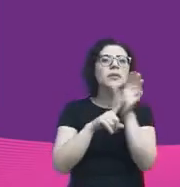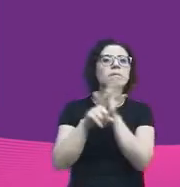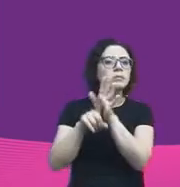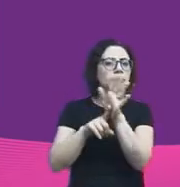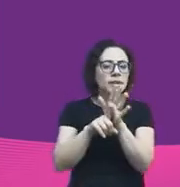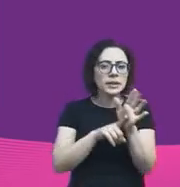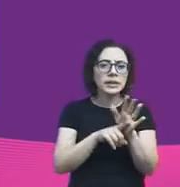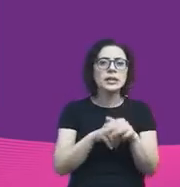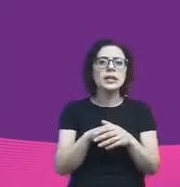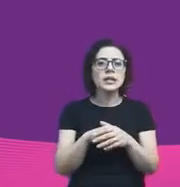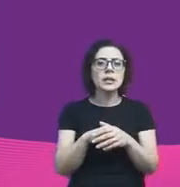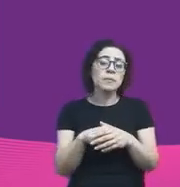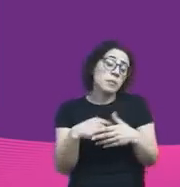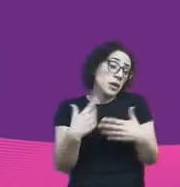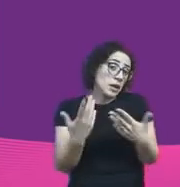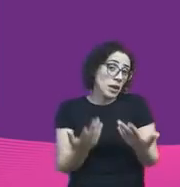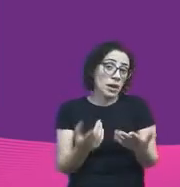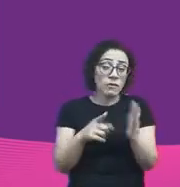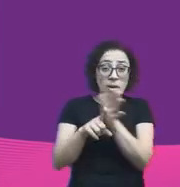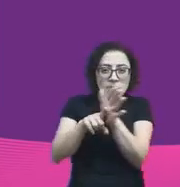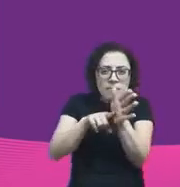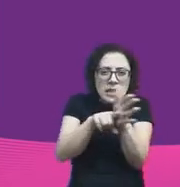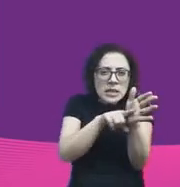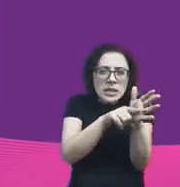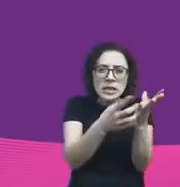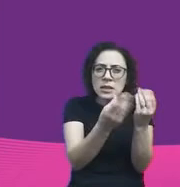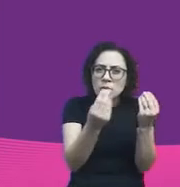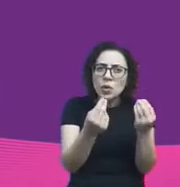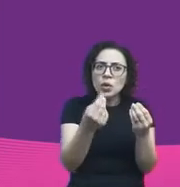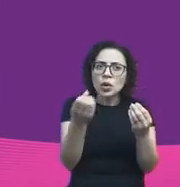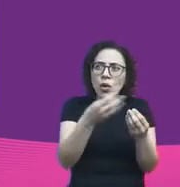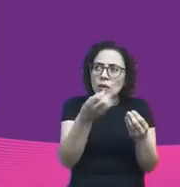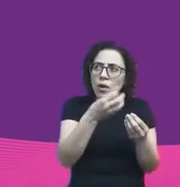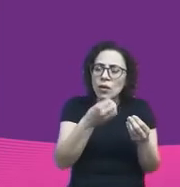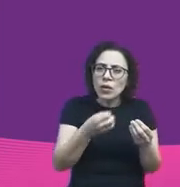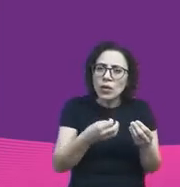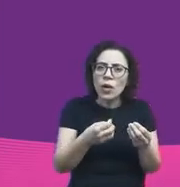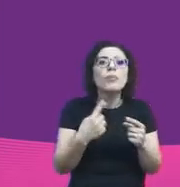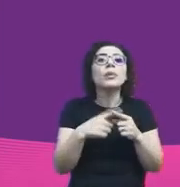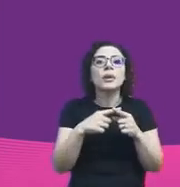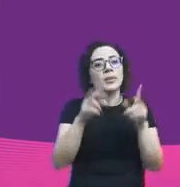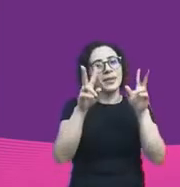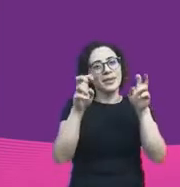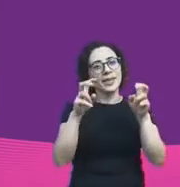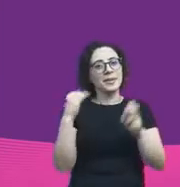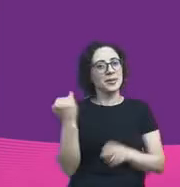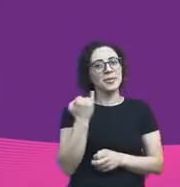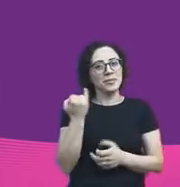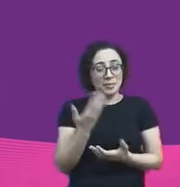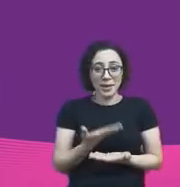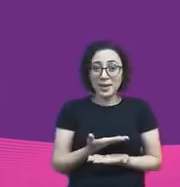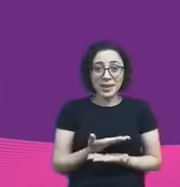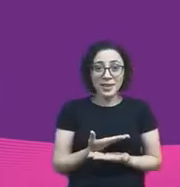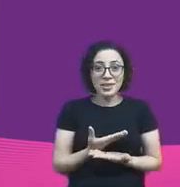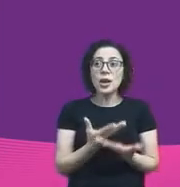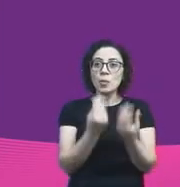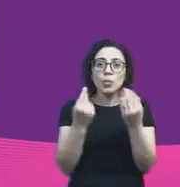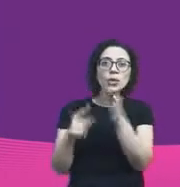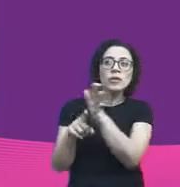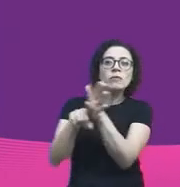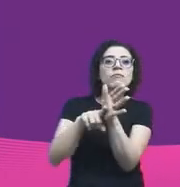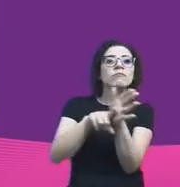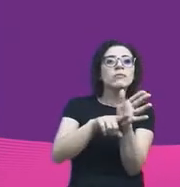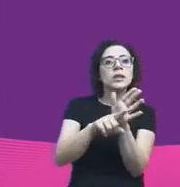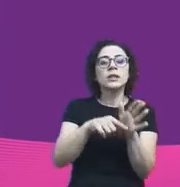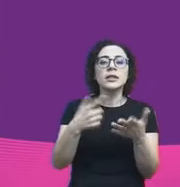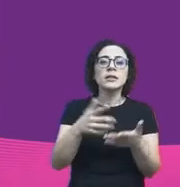acontecem quando um tema é relevante, exemplo Covid, você vê que cresce subitamente, então cada vez mais está se pesquisando a